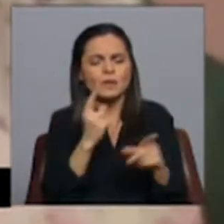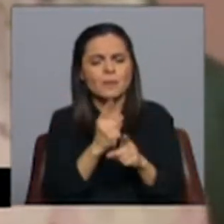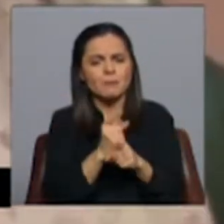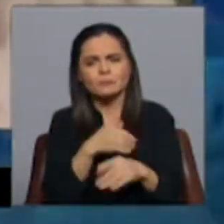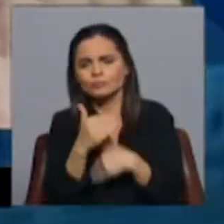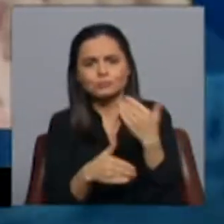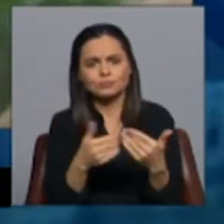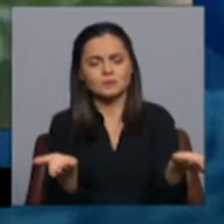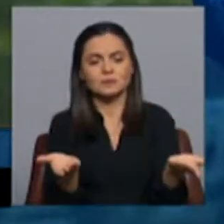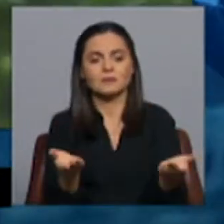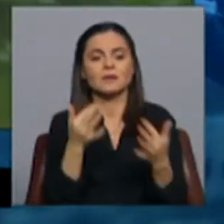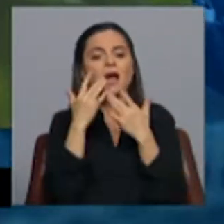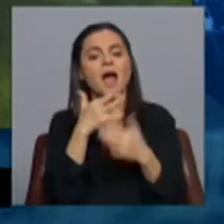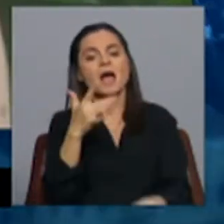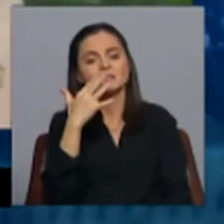canções, no fundo,